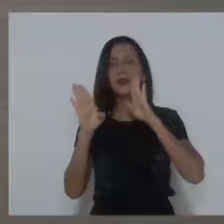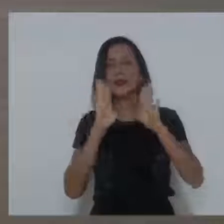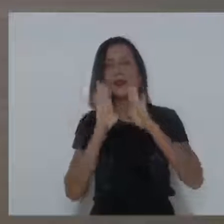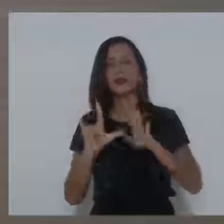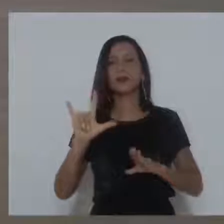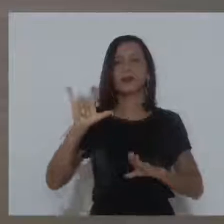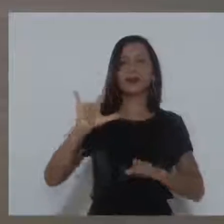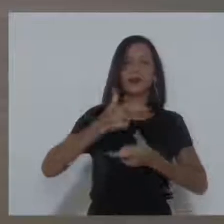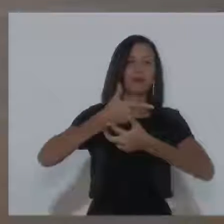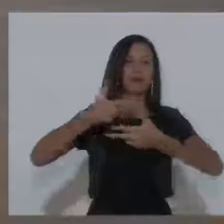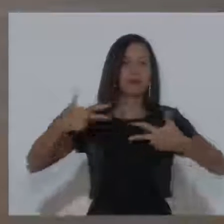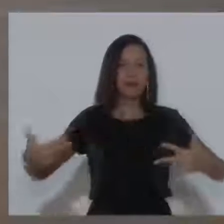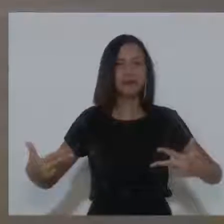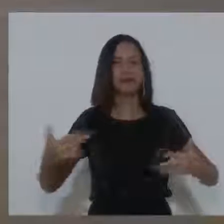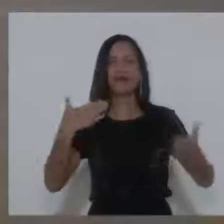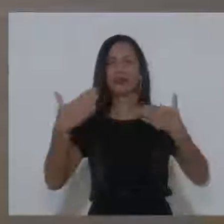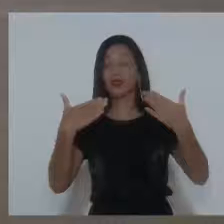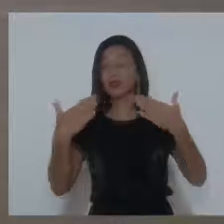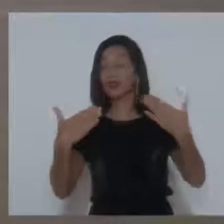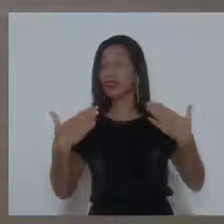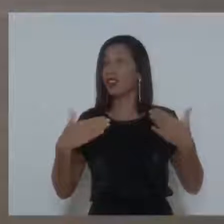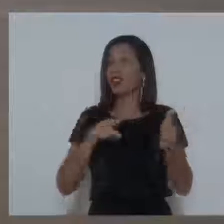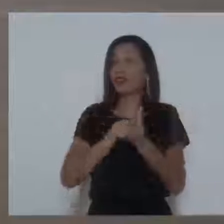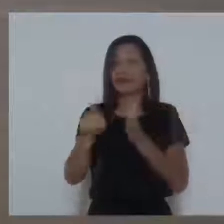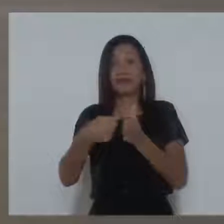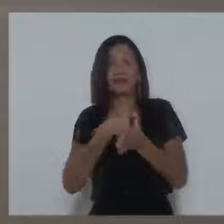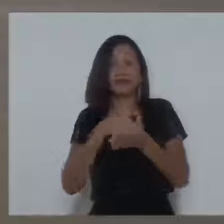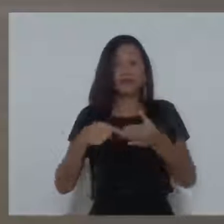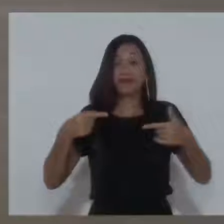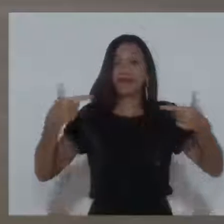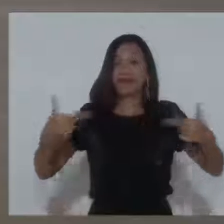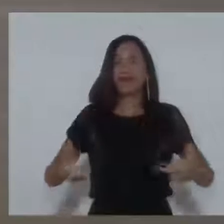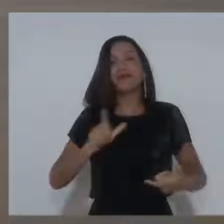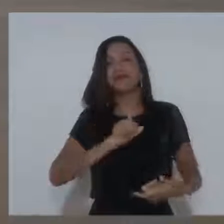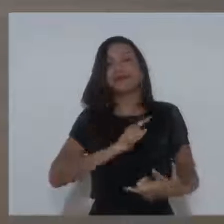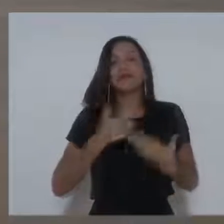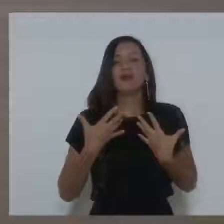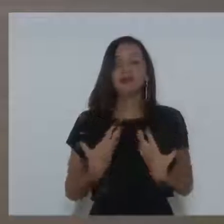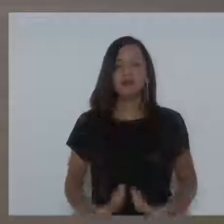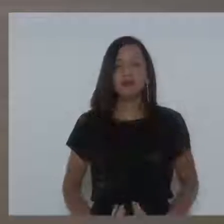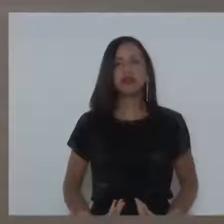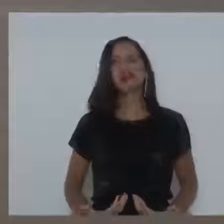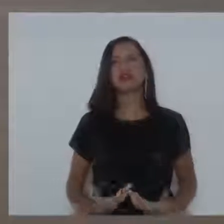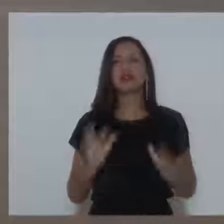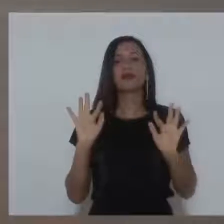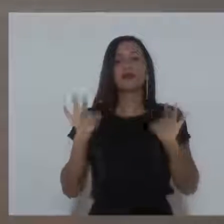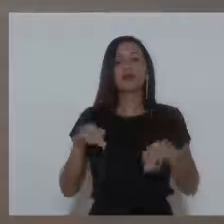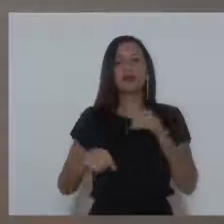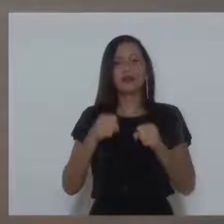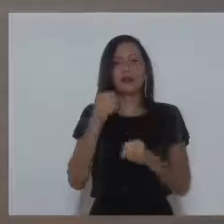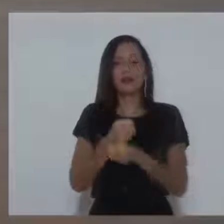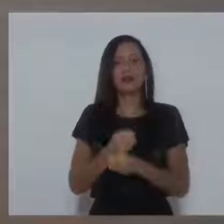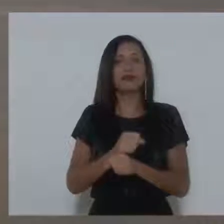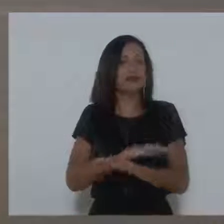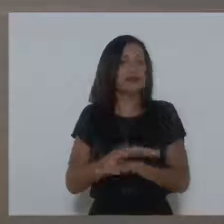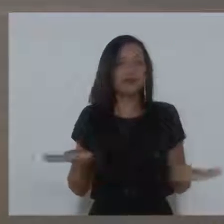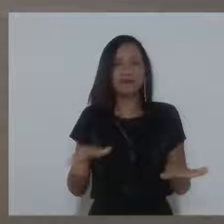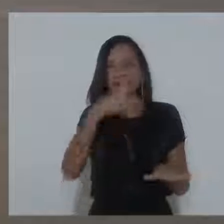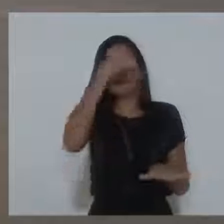discussões. E aí, para mim, foi um desgaste desnecessário, porque o executivo veio ao final do ano, e então colocou ali seus 10%,